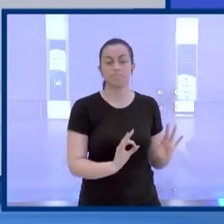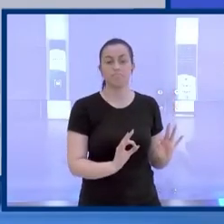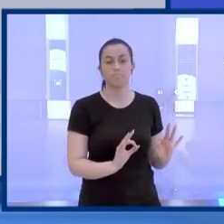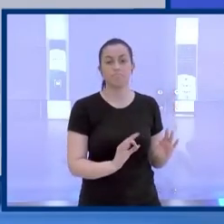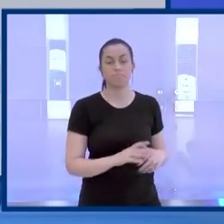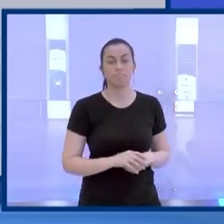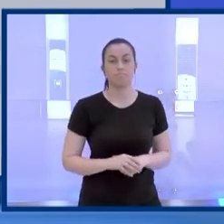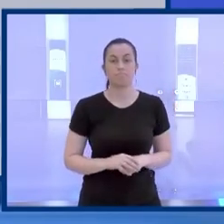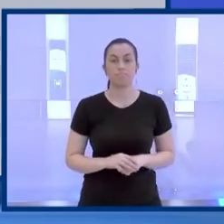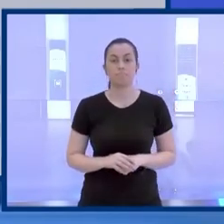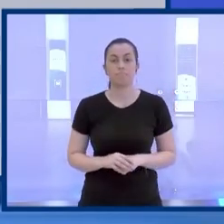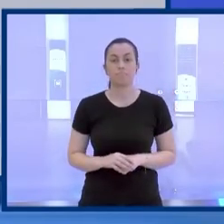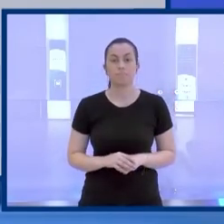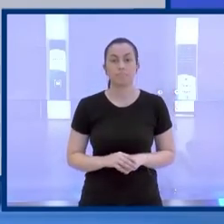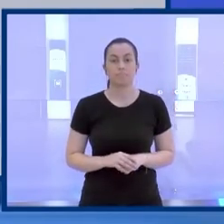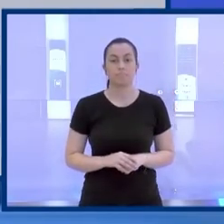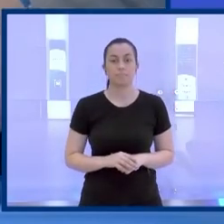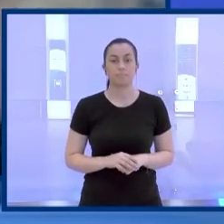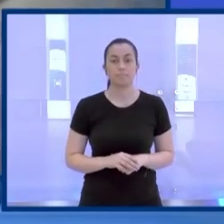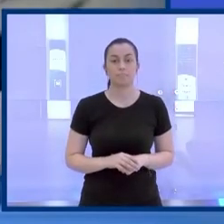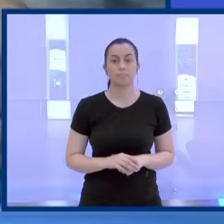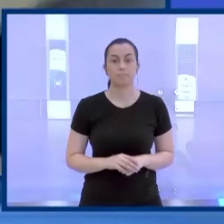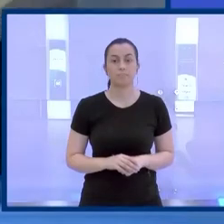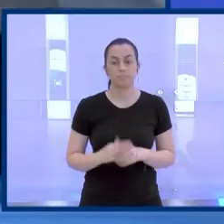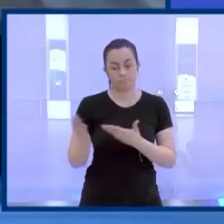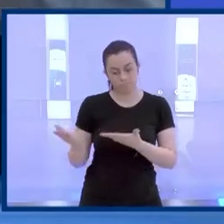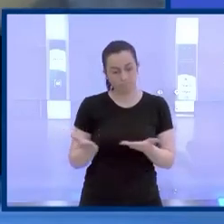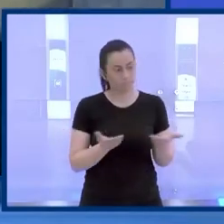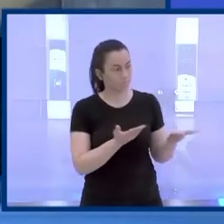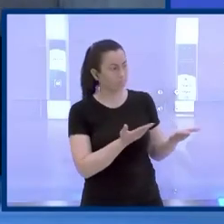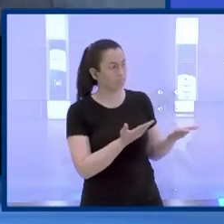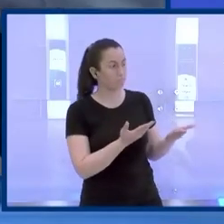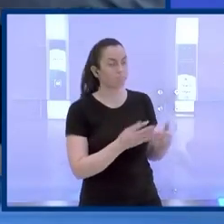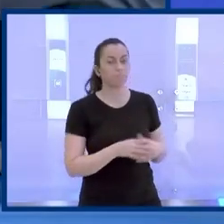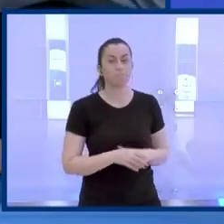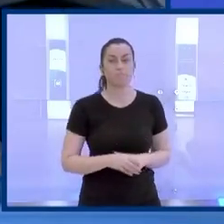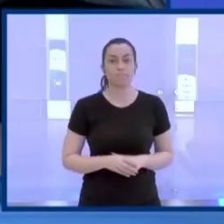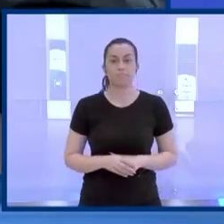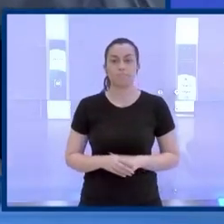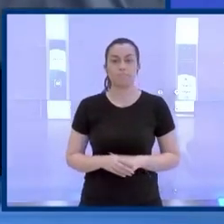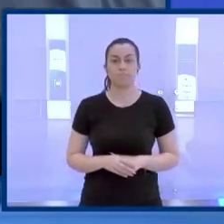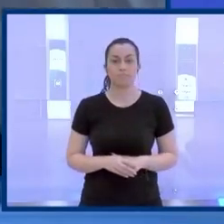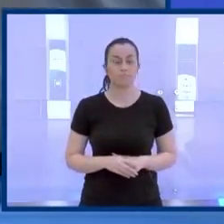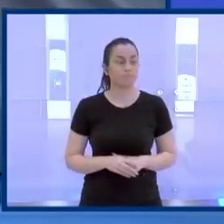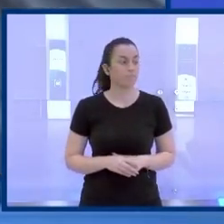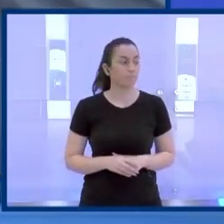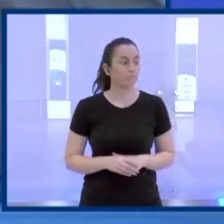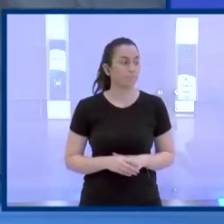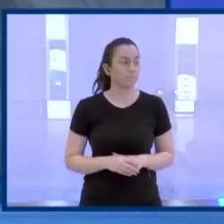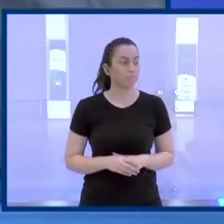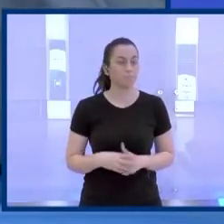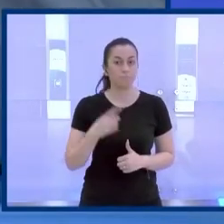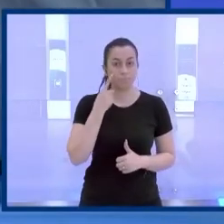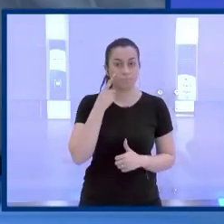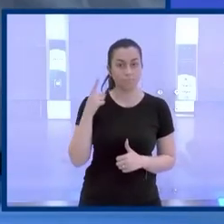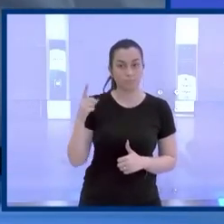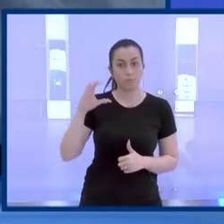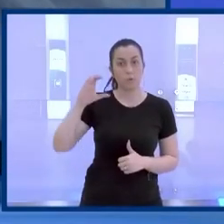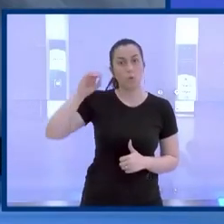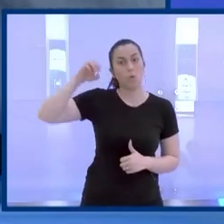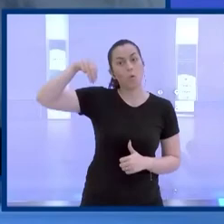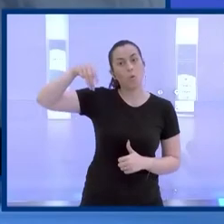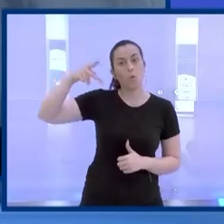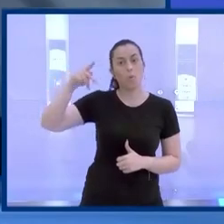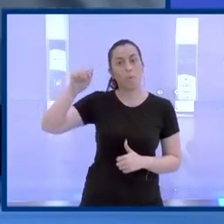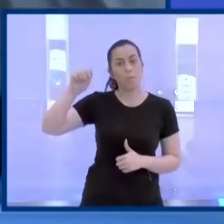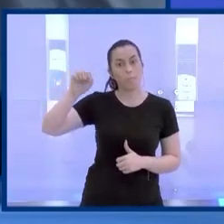de licitação. Peço à comissão a entrega da proposta da proponente Compass 1 Participações, aqui representada